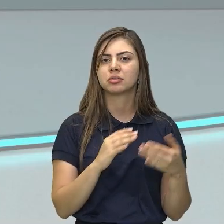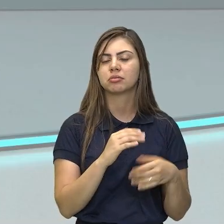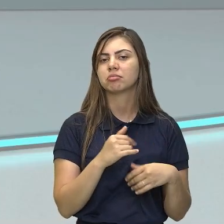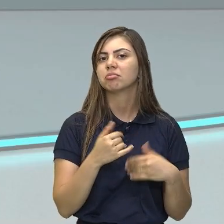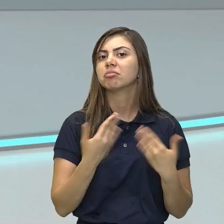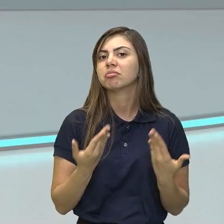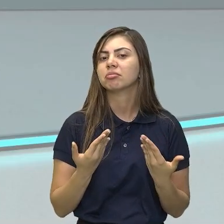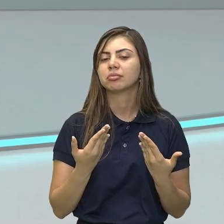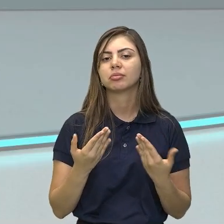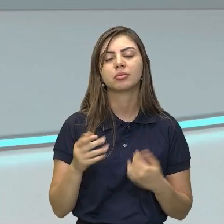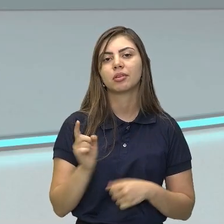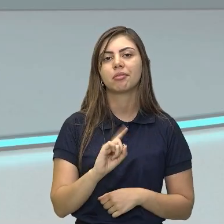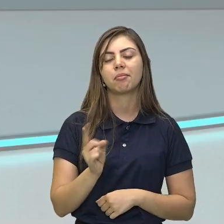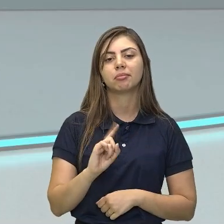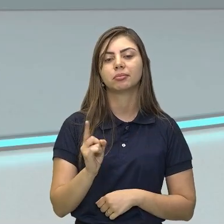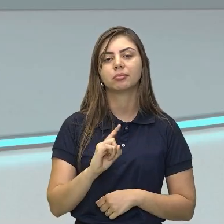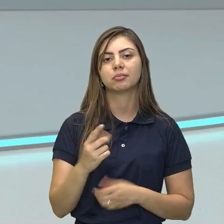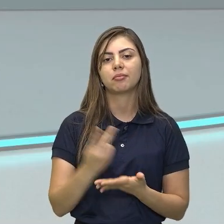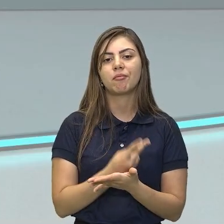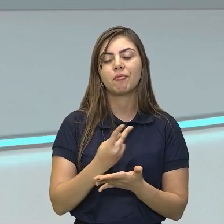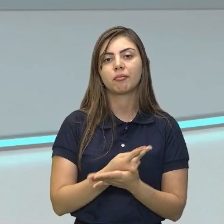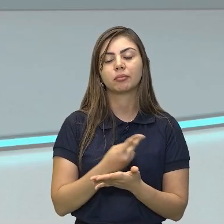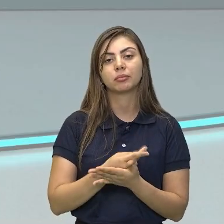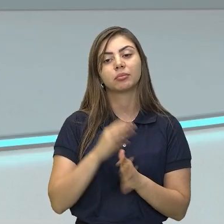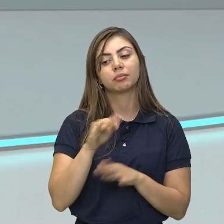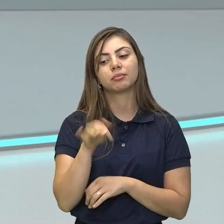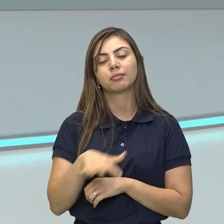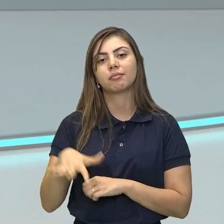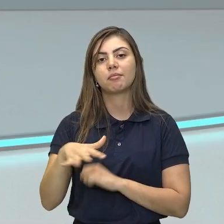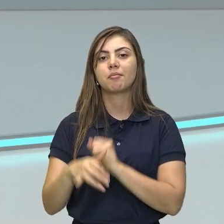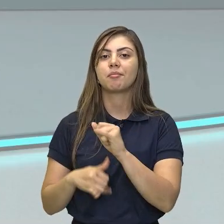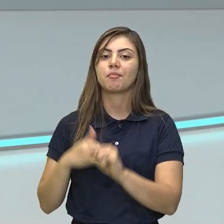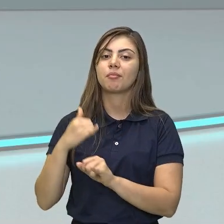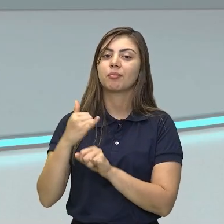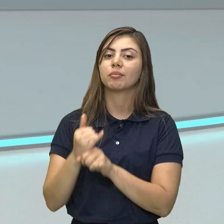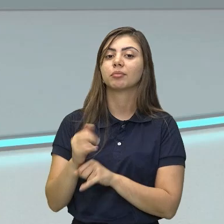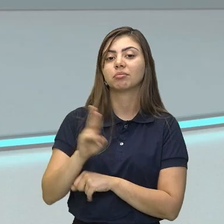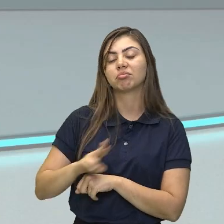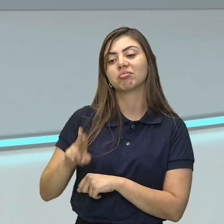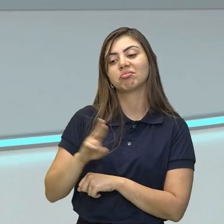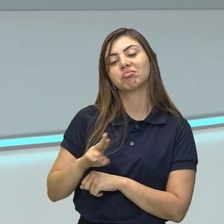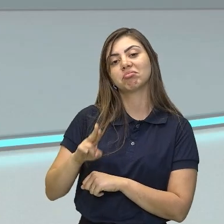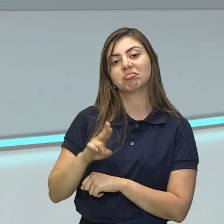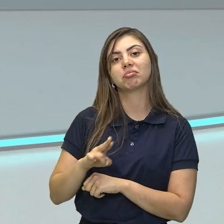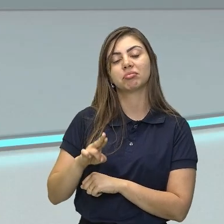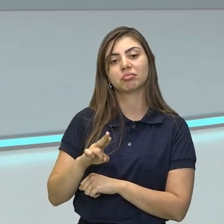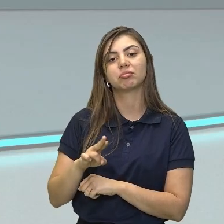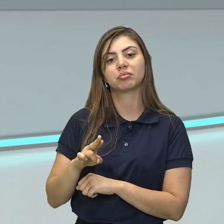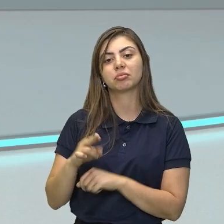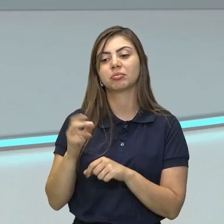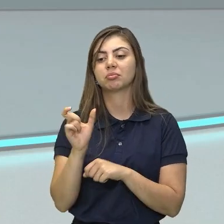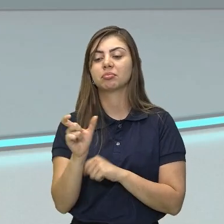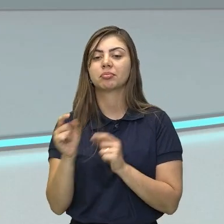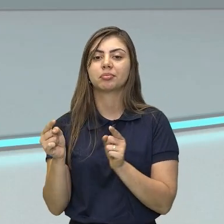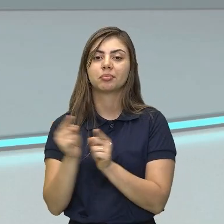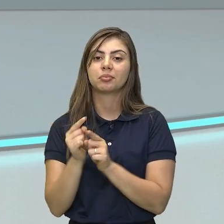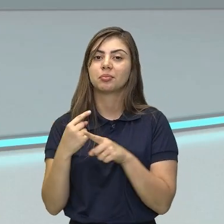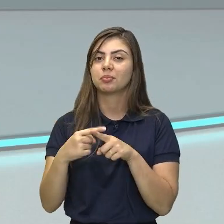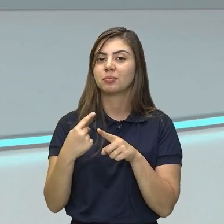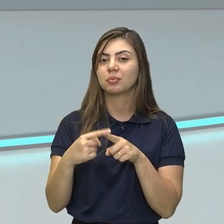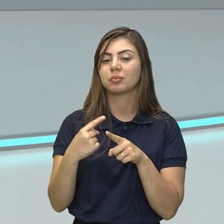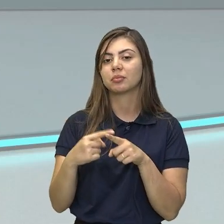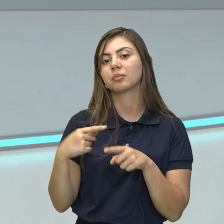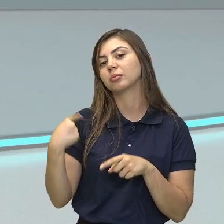nós temos I'm not aí com essa abreviação e ele sem o apóstrofo, porque na internet, como nós falamos, é